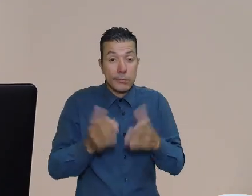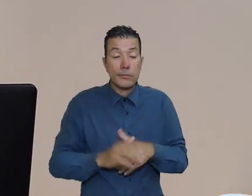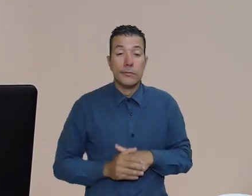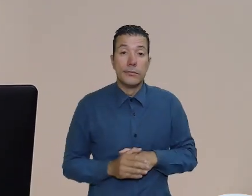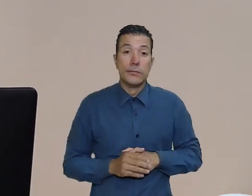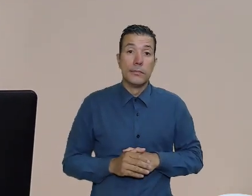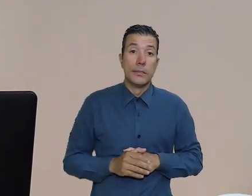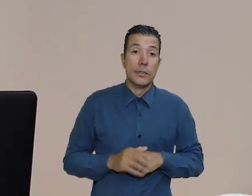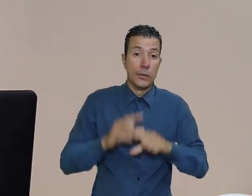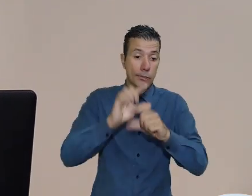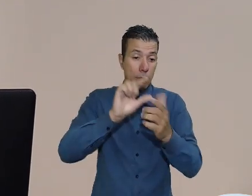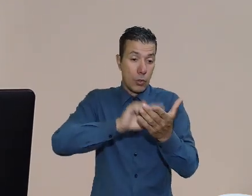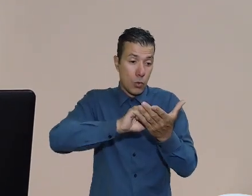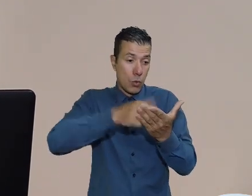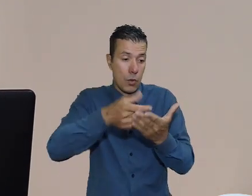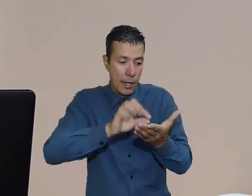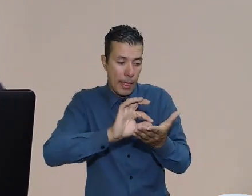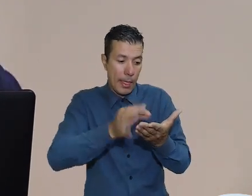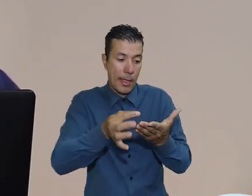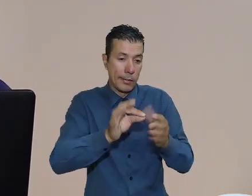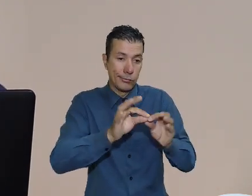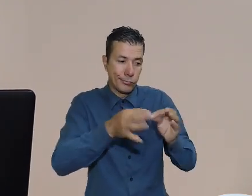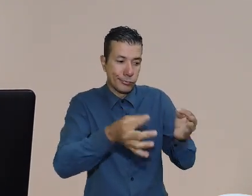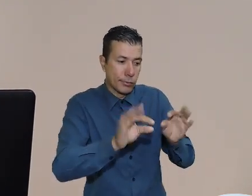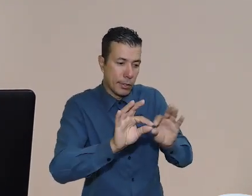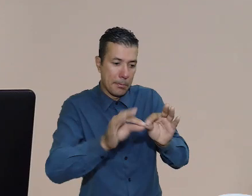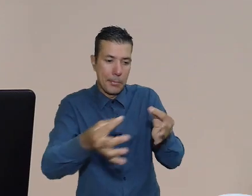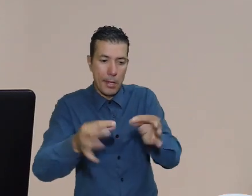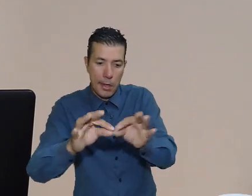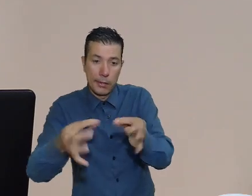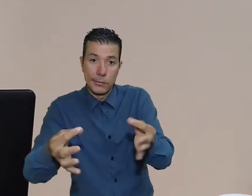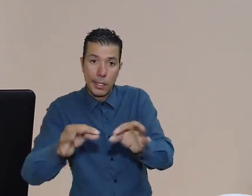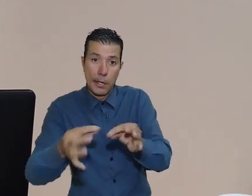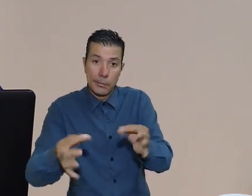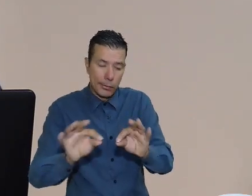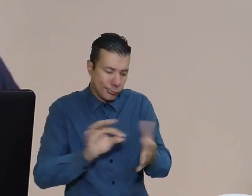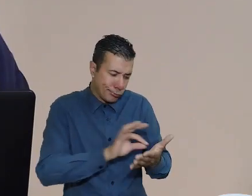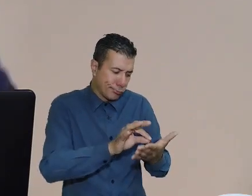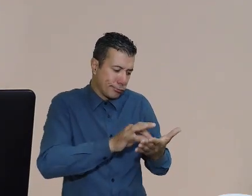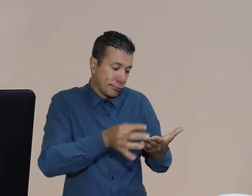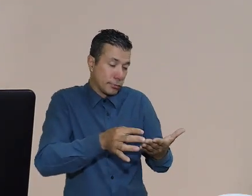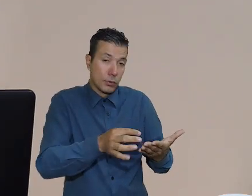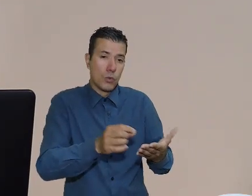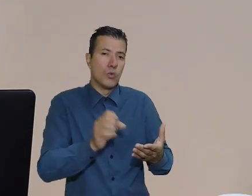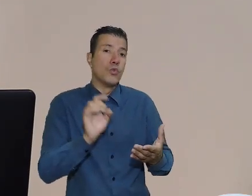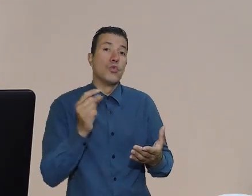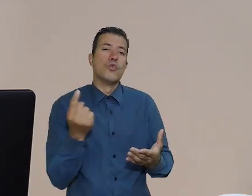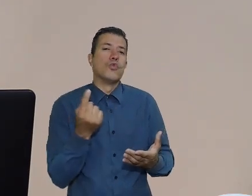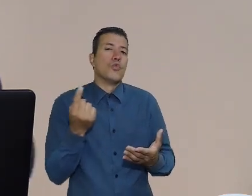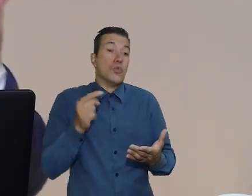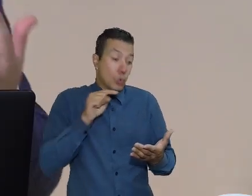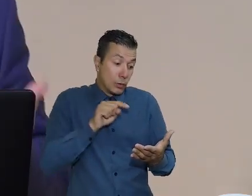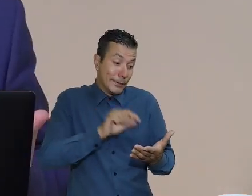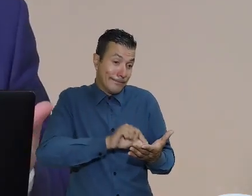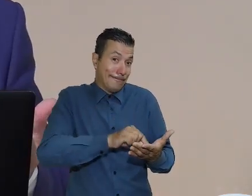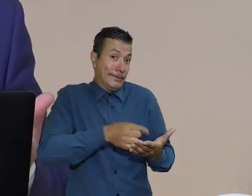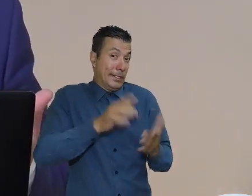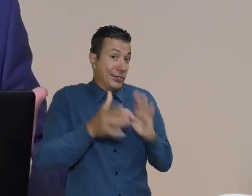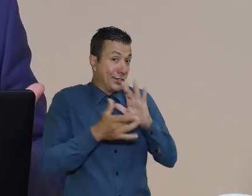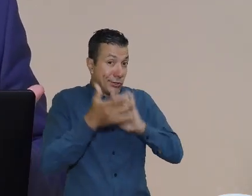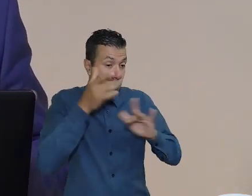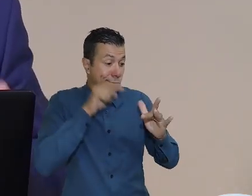ao rompimento de cada selo. A Bíblia diz que o Cordeiro, ele toma o selo, a Bíblia diz que ele era o único que era capaz de